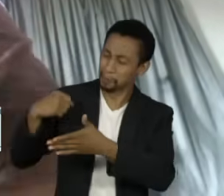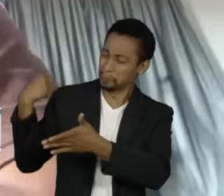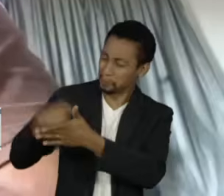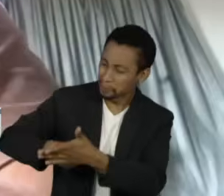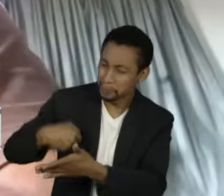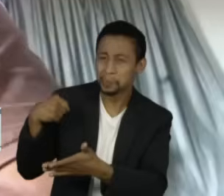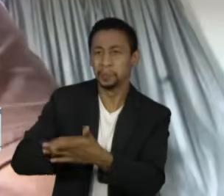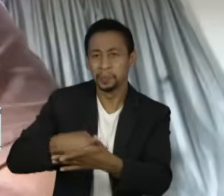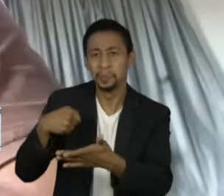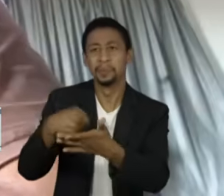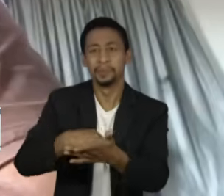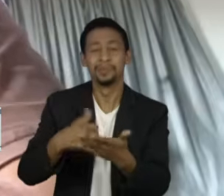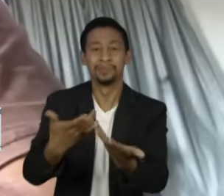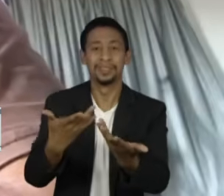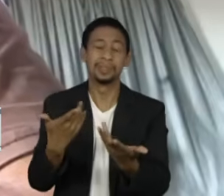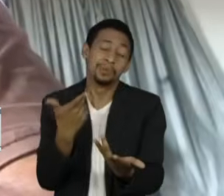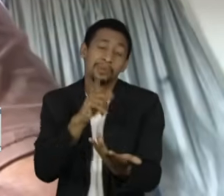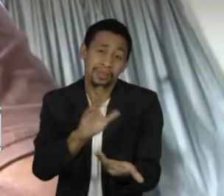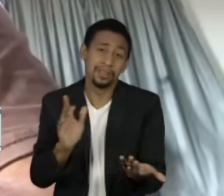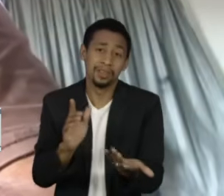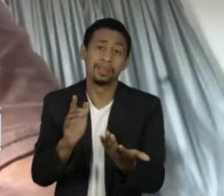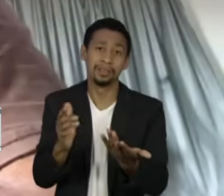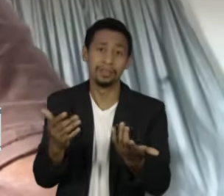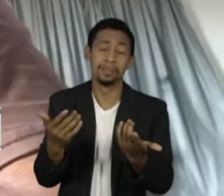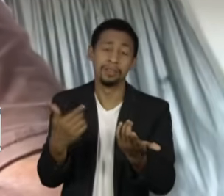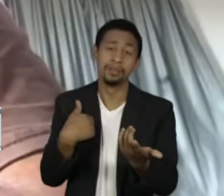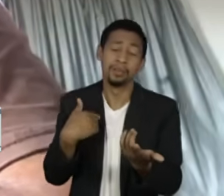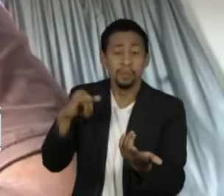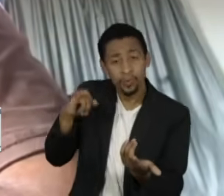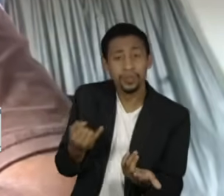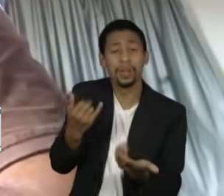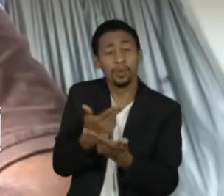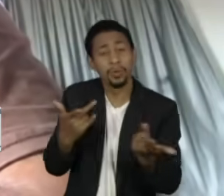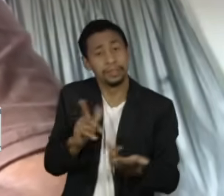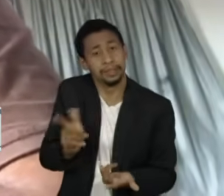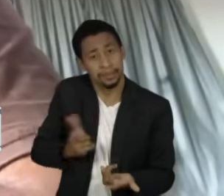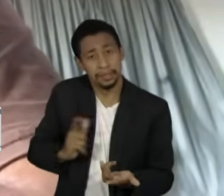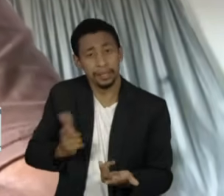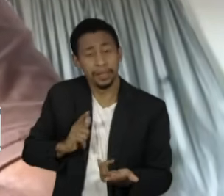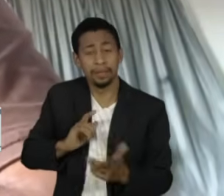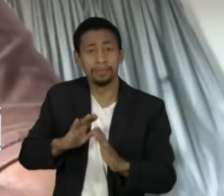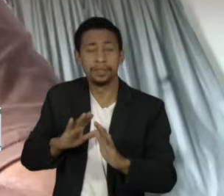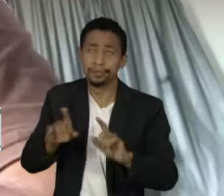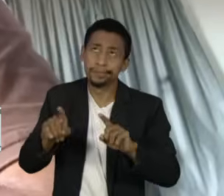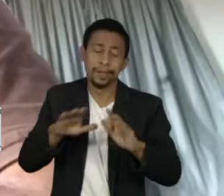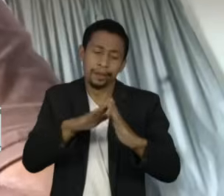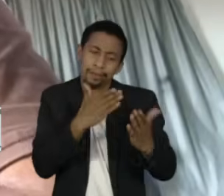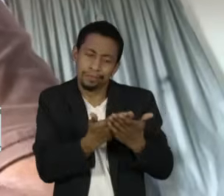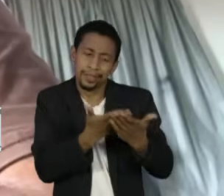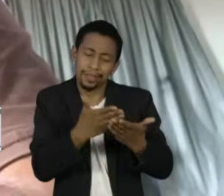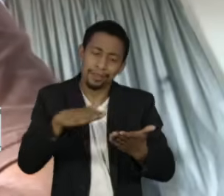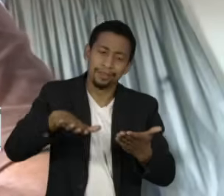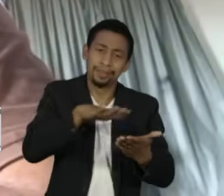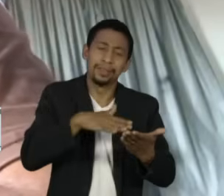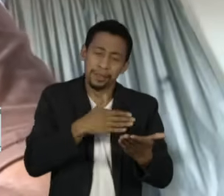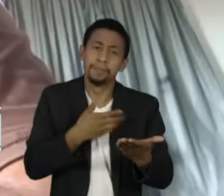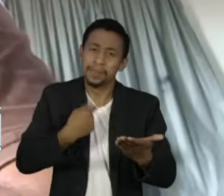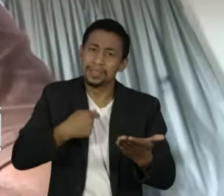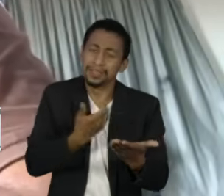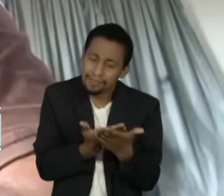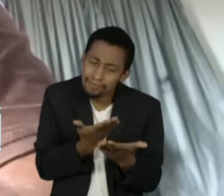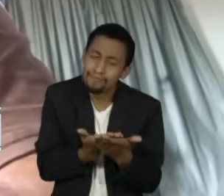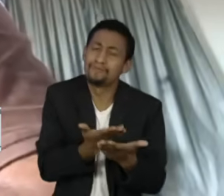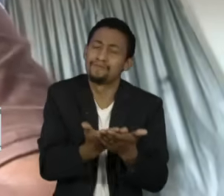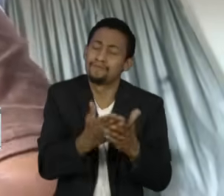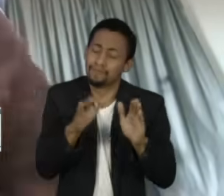dia, de todas as coisas que a gente tem. Infelizmente, a gente está num país que não investe tanto na educação, mas, assim, é possível fazer, é possível chegar,